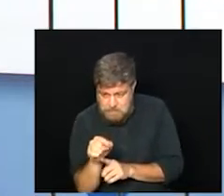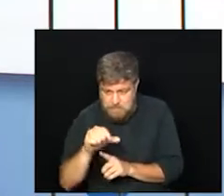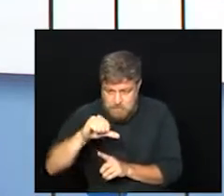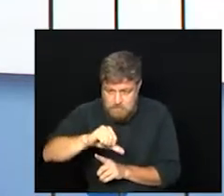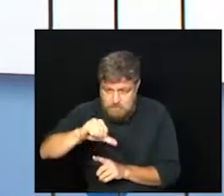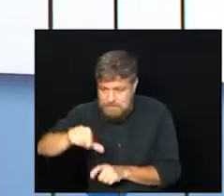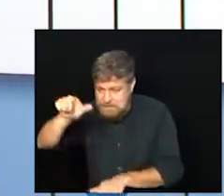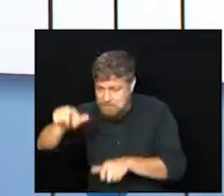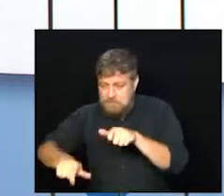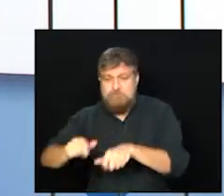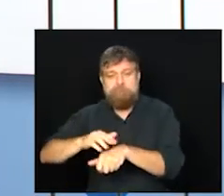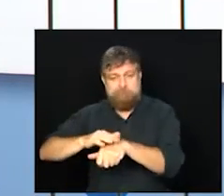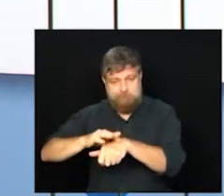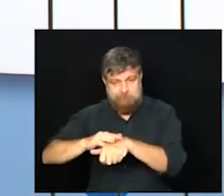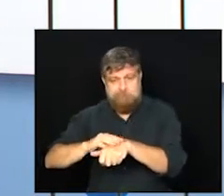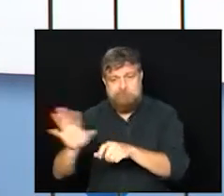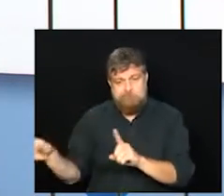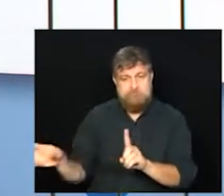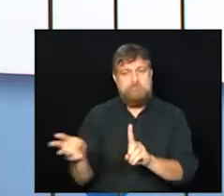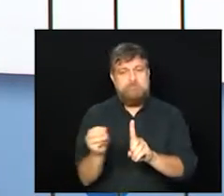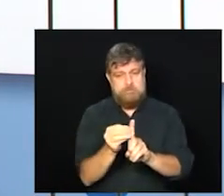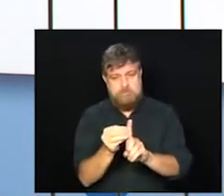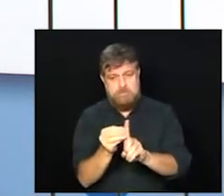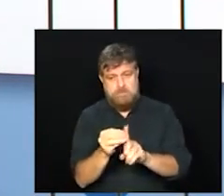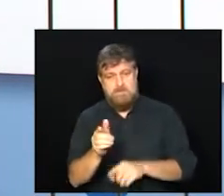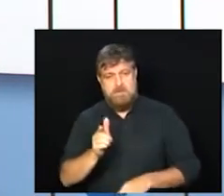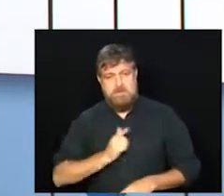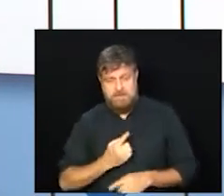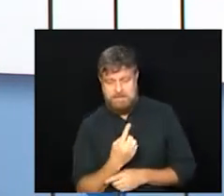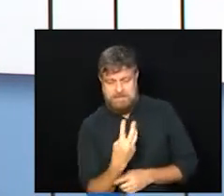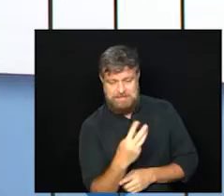20.364.099 casos da Covid-19. São